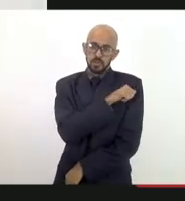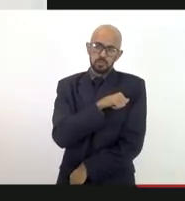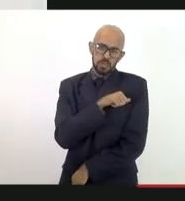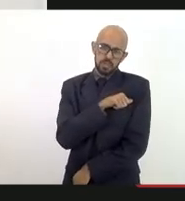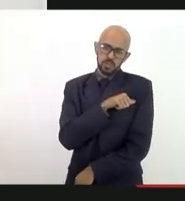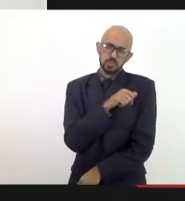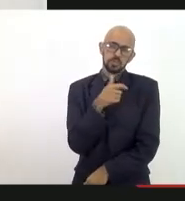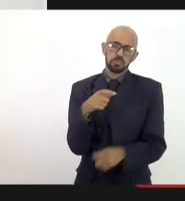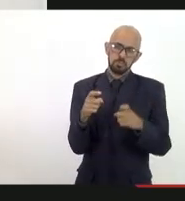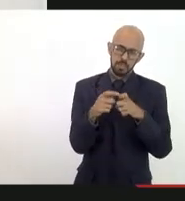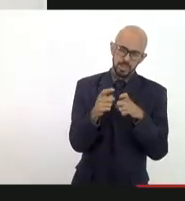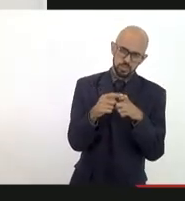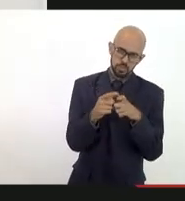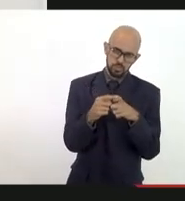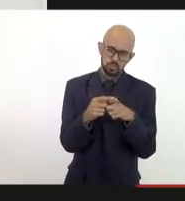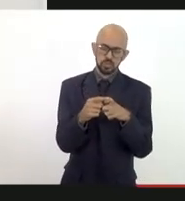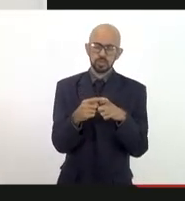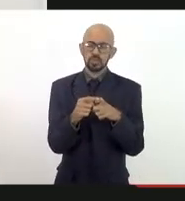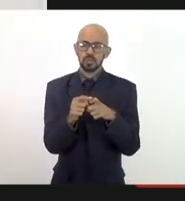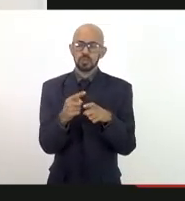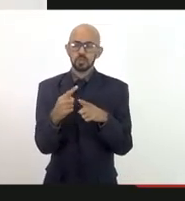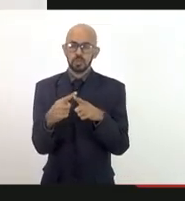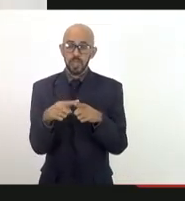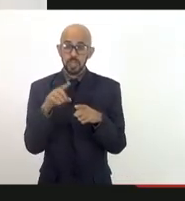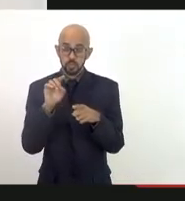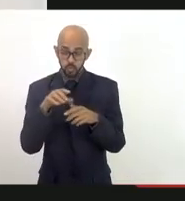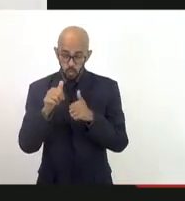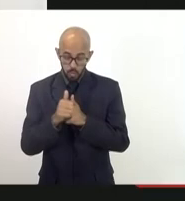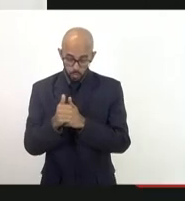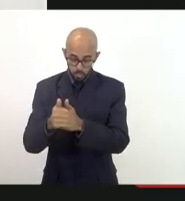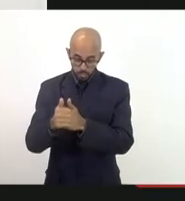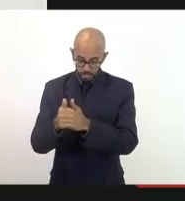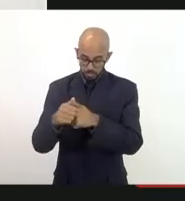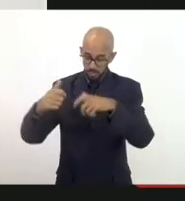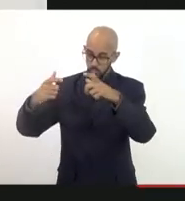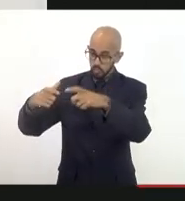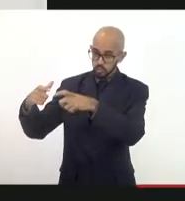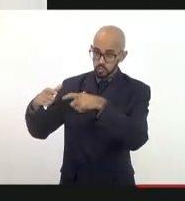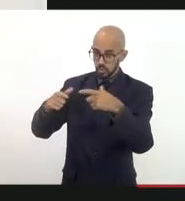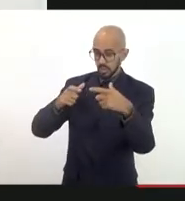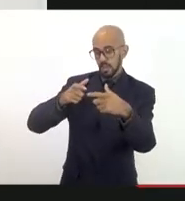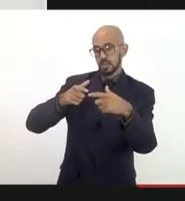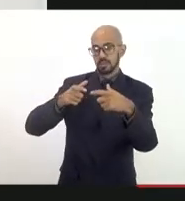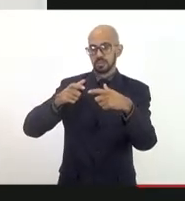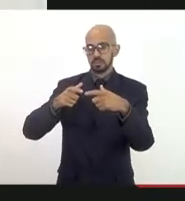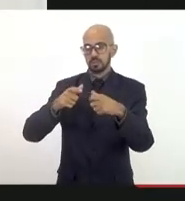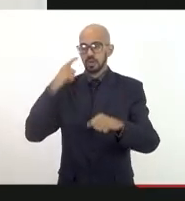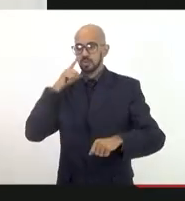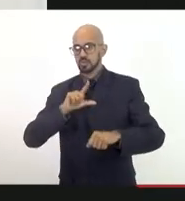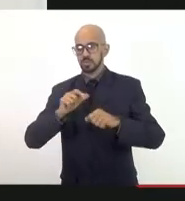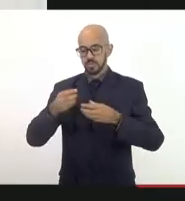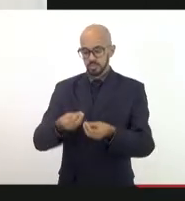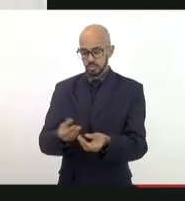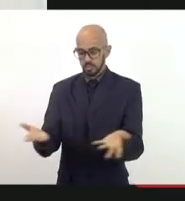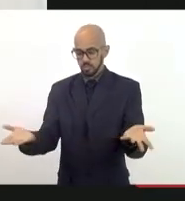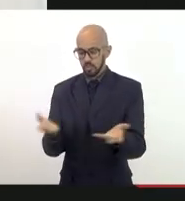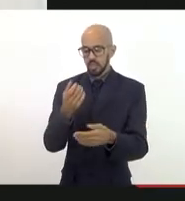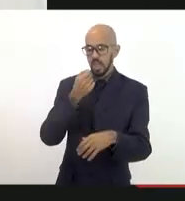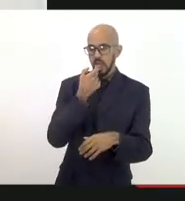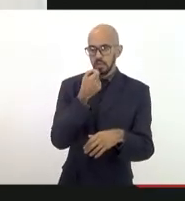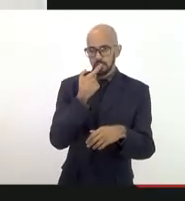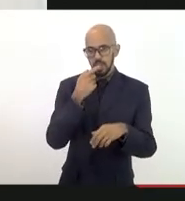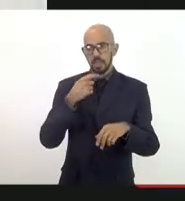disso, de que somente o acompanhamento no território, no lugar, para adquirir, distribuir medicamentos,